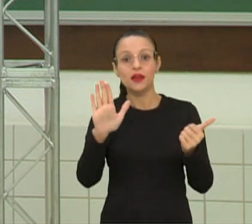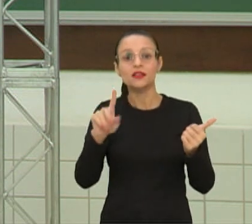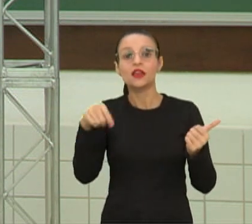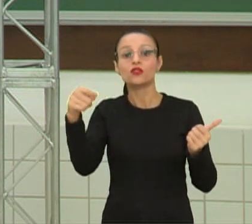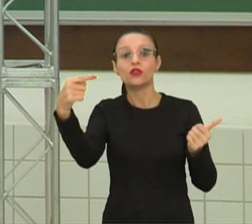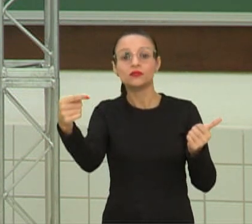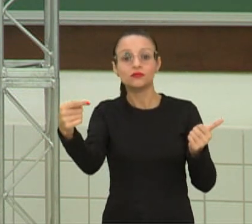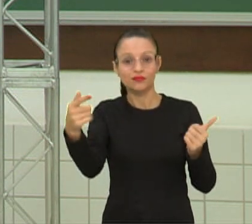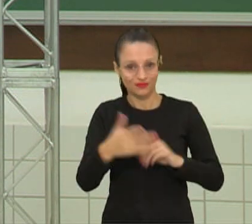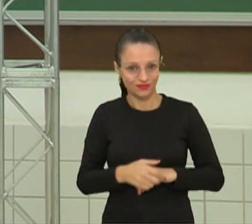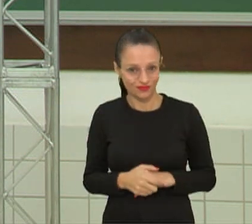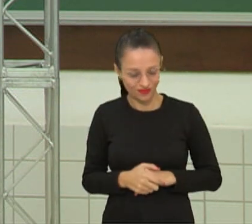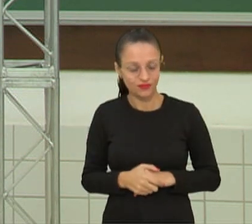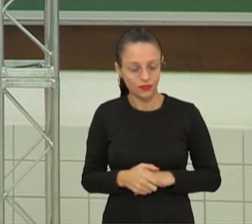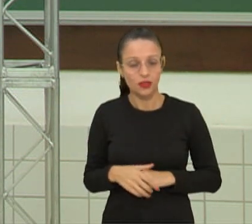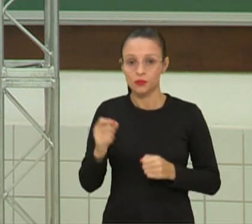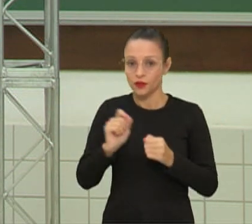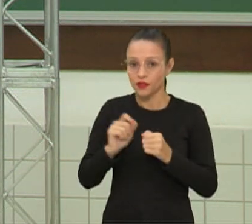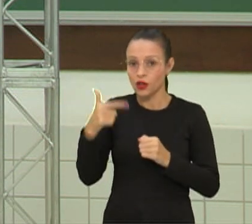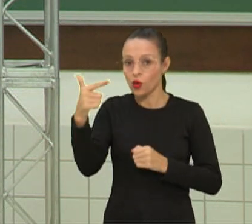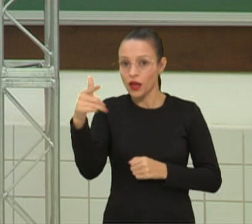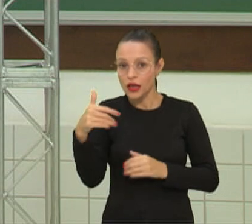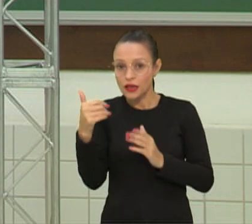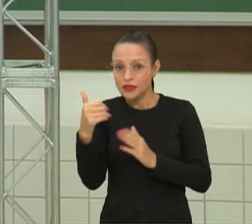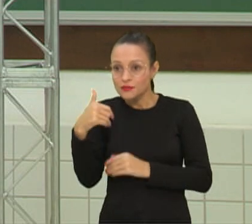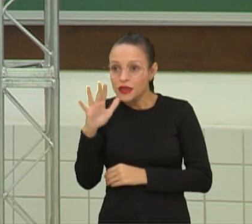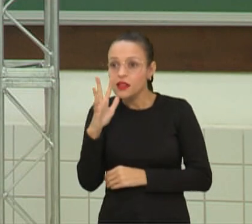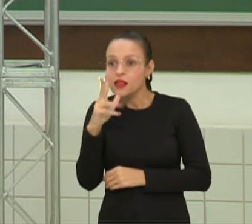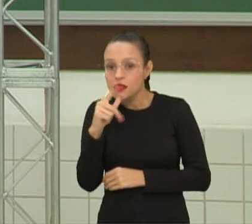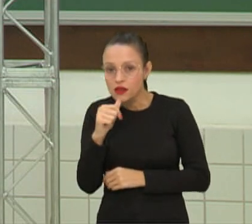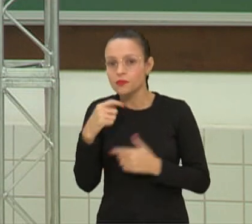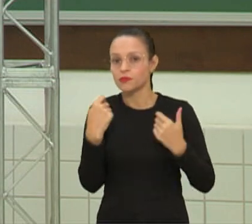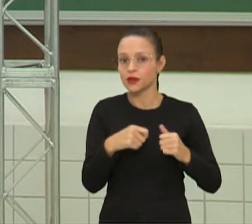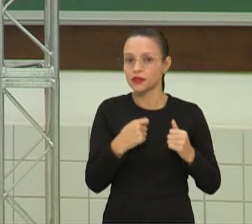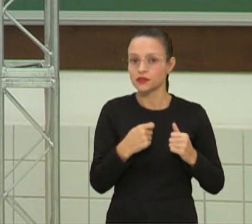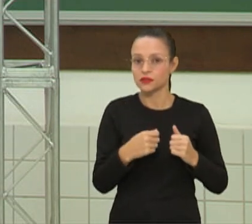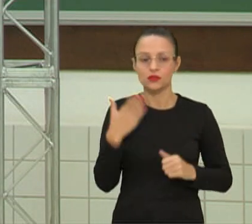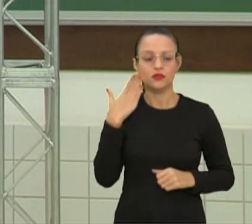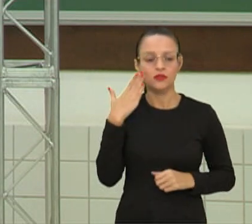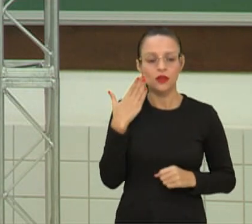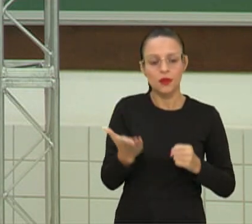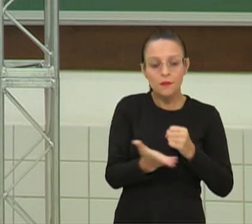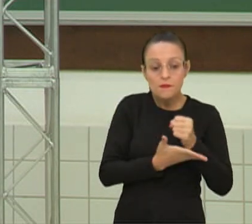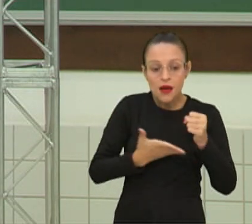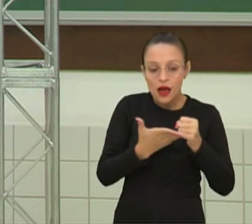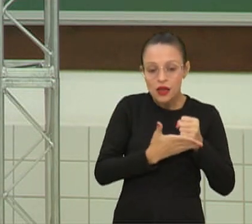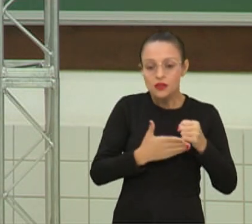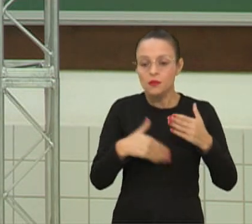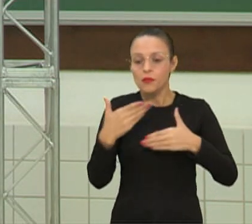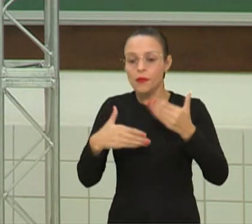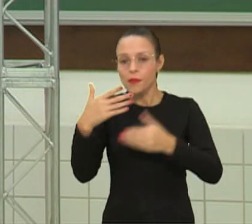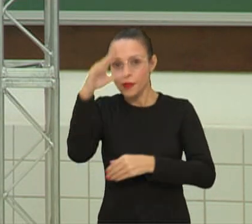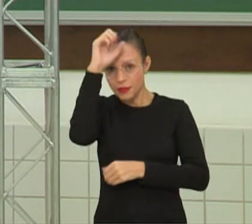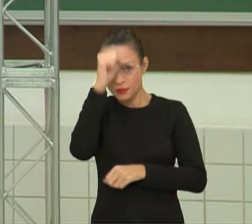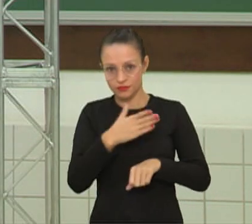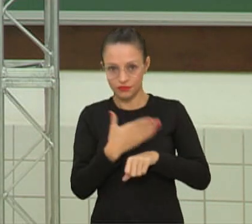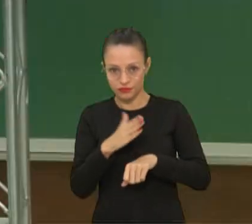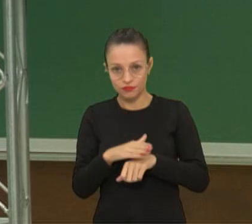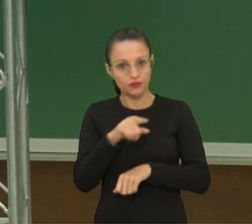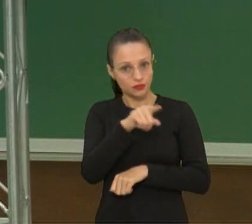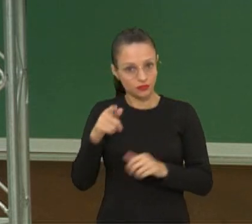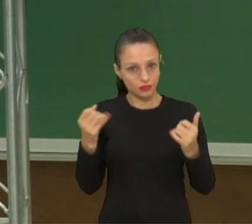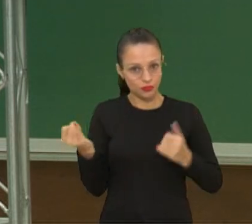outras? Para a gente fazer as outras que são mais demoradas, eu preciso dominar o processo nessas que são mais simples. Então, treina aí, tá